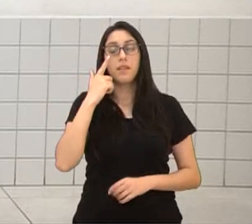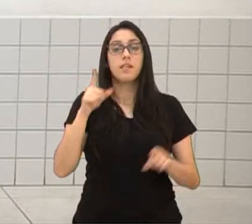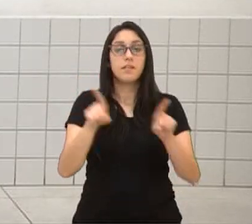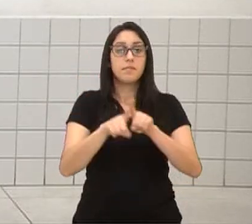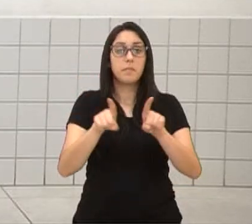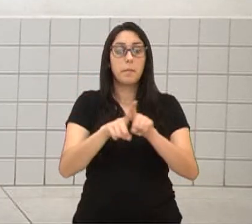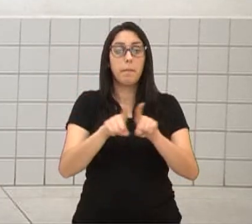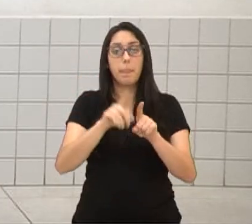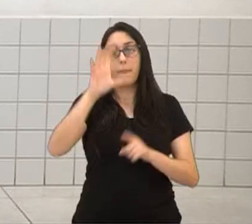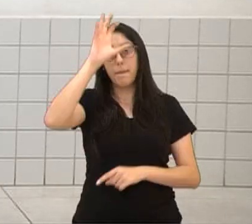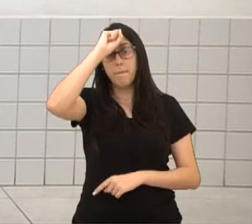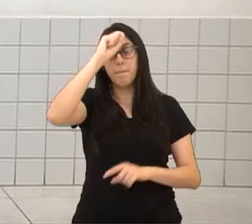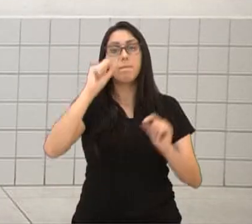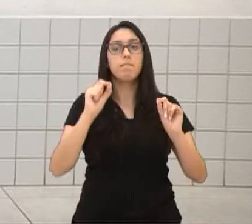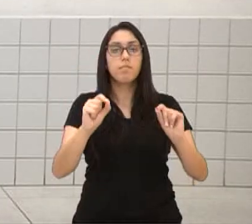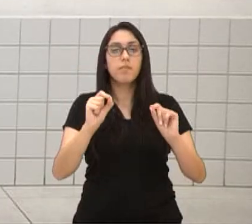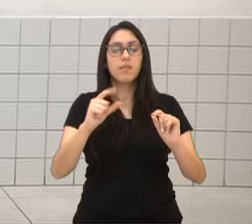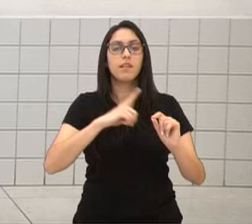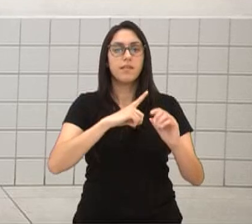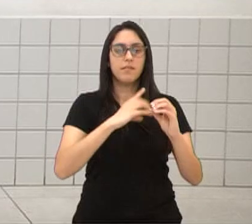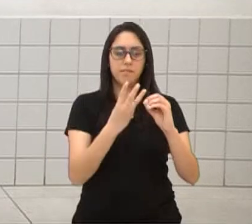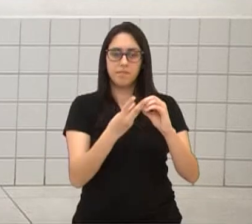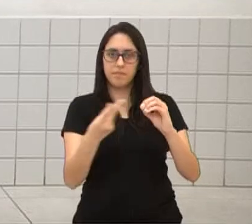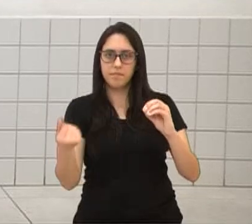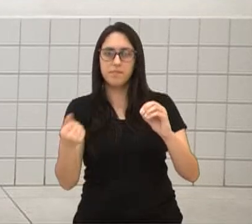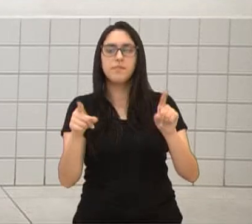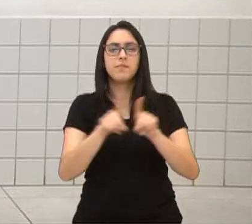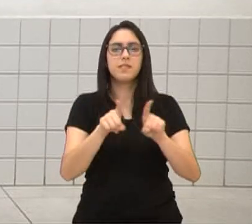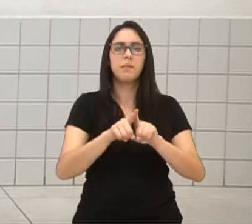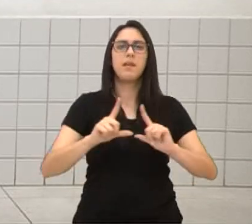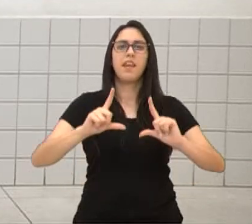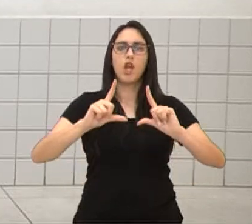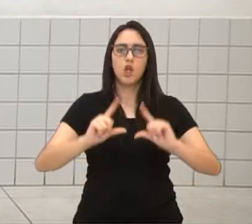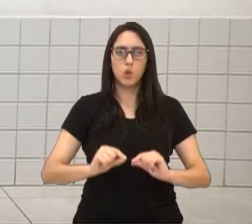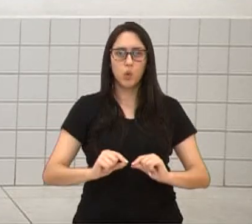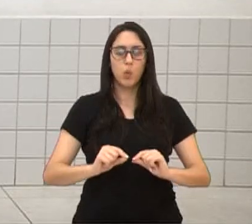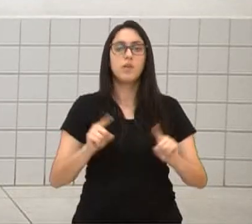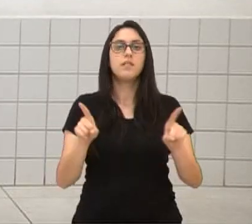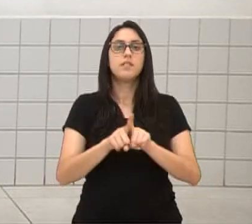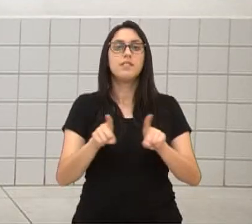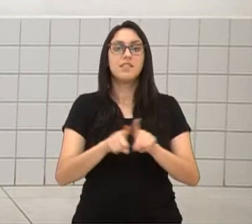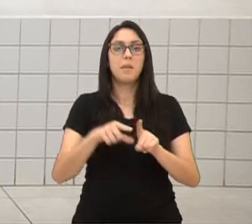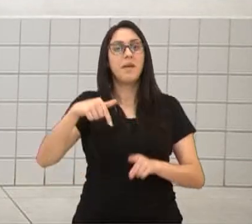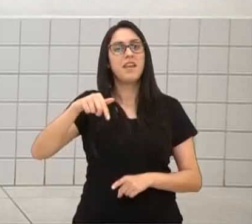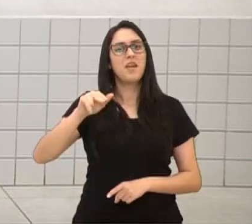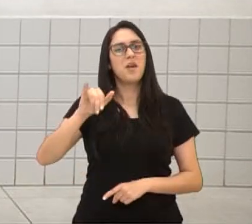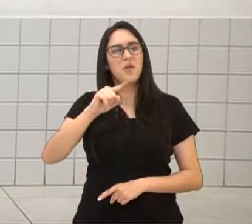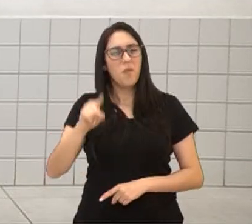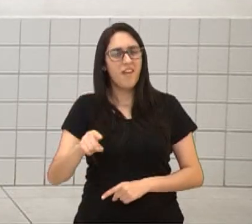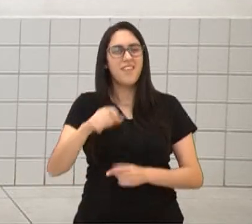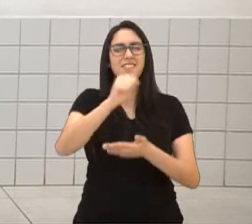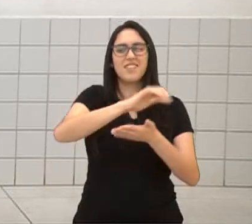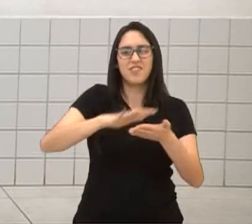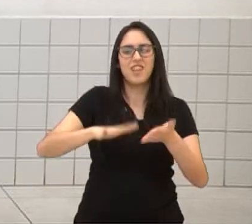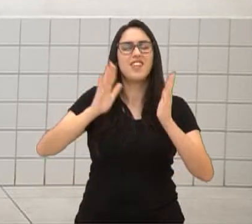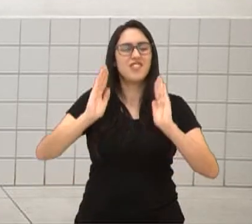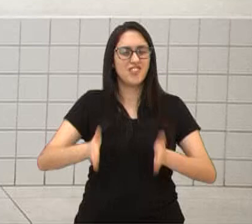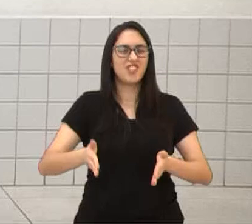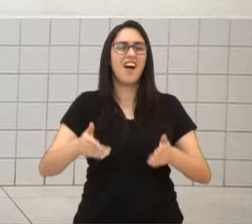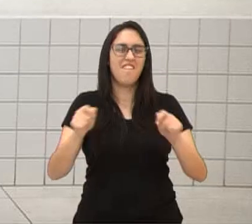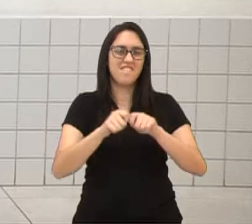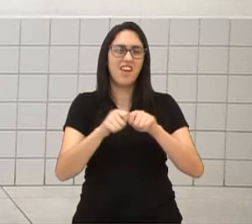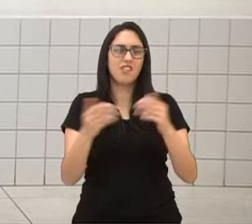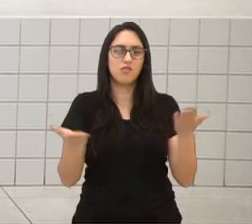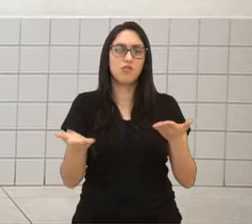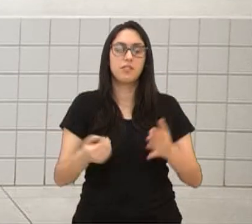respeito de agentes oxidantes, agentes redutores, e nós resolvemos quiz e exercícios, certo, professora? Certo. E